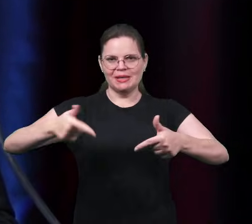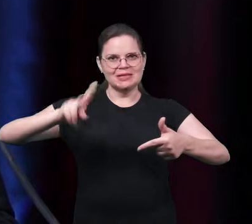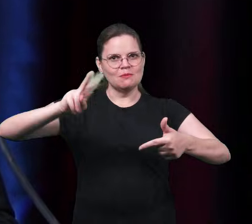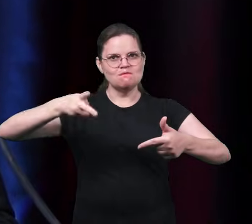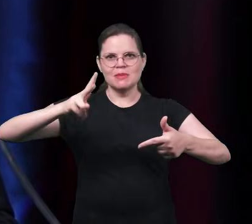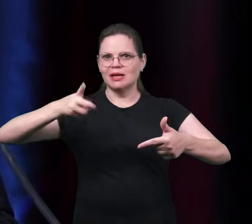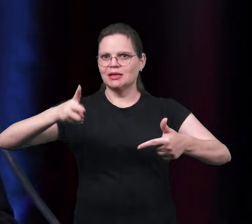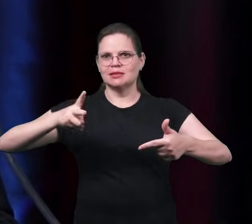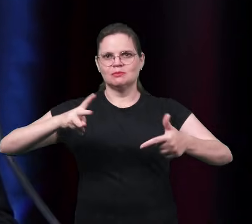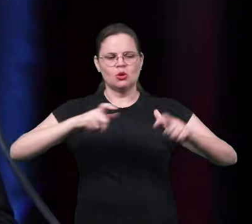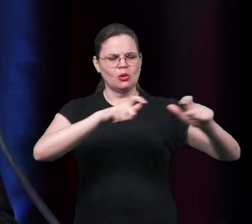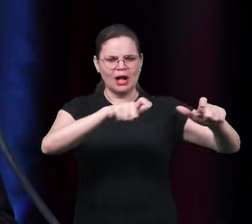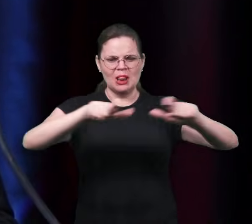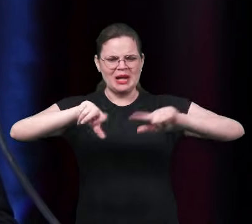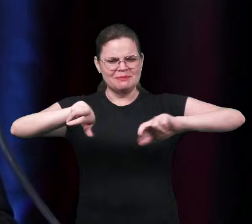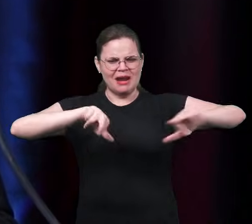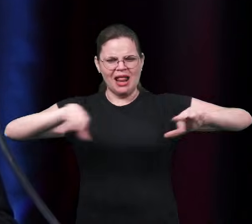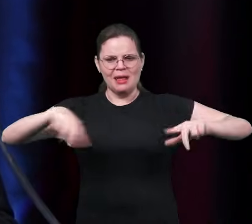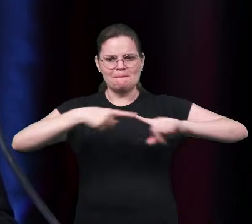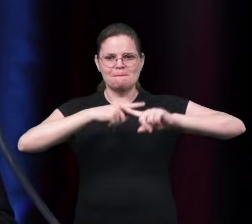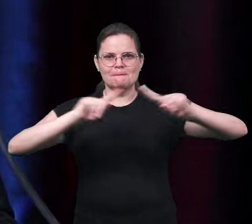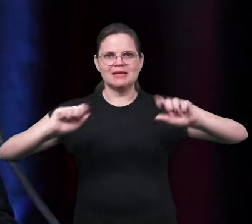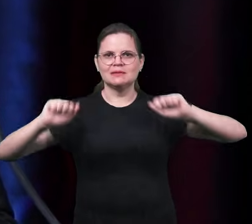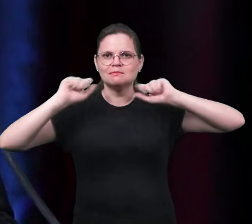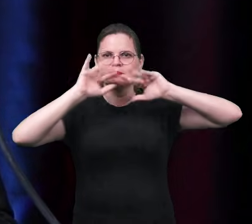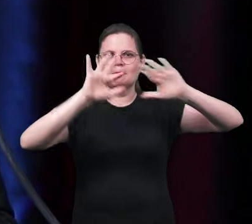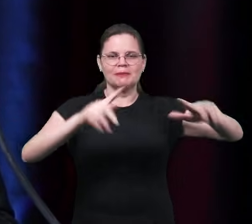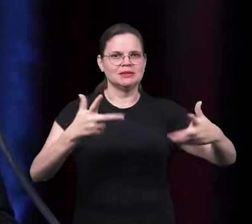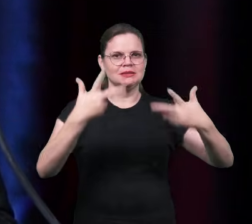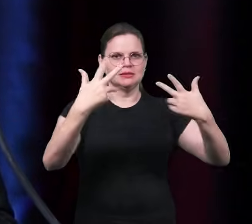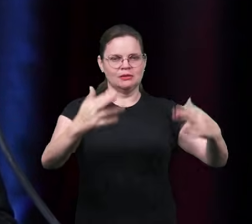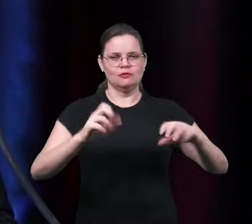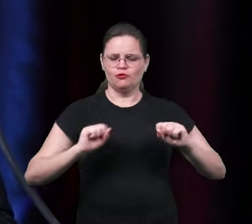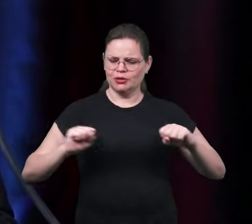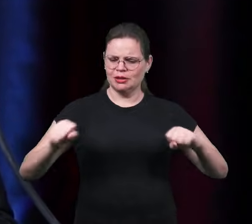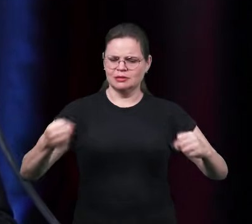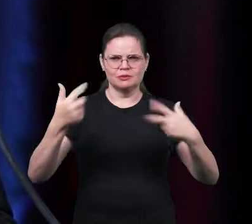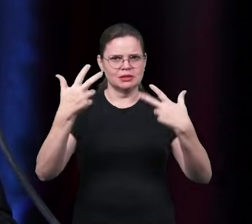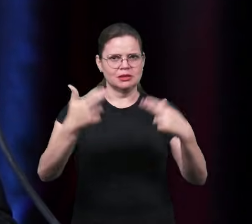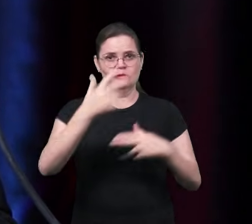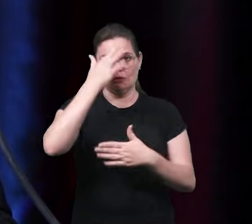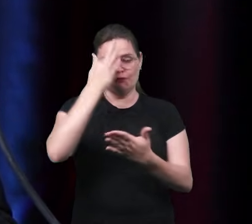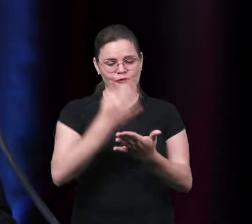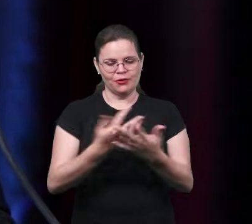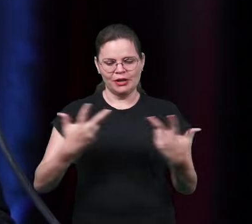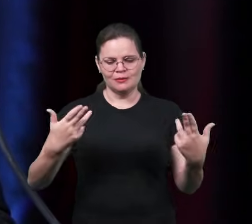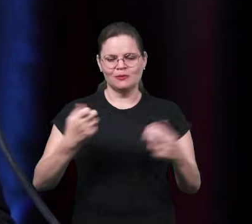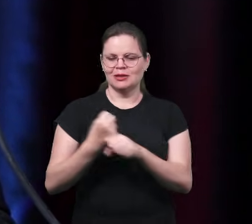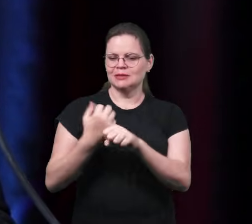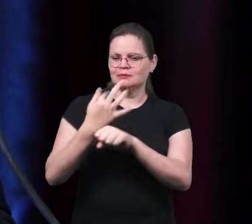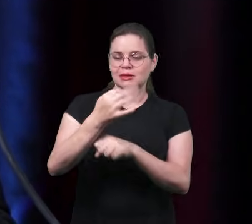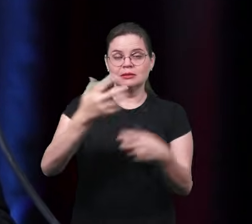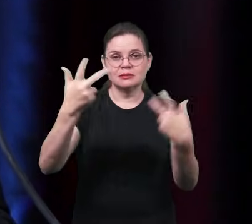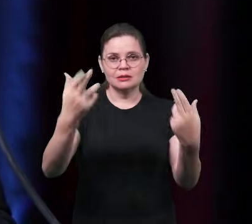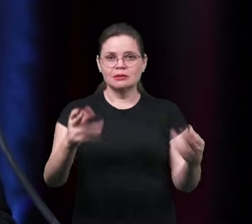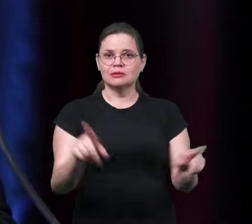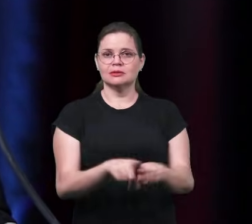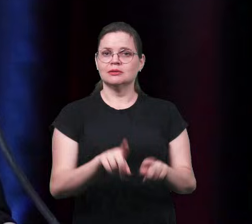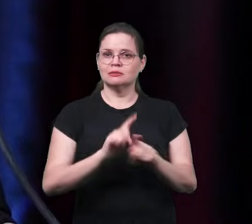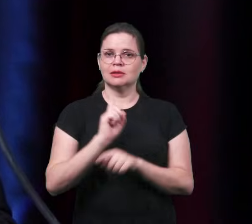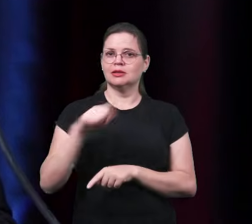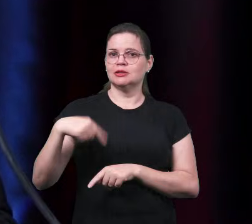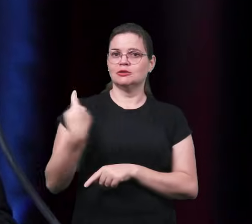mesmo fortalecimento, a mesma fé, a mesma esperança, né? Então nós estamos vivendo um